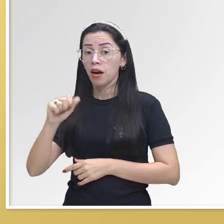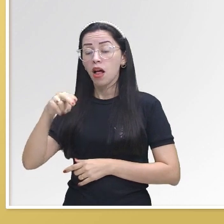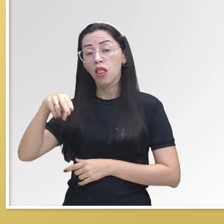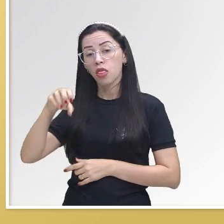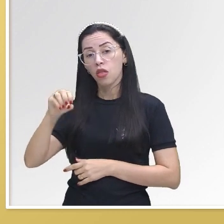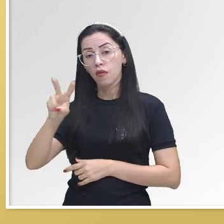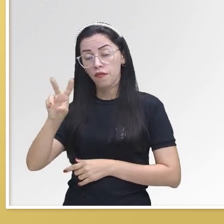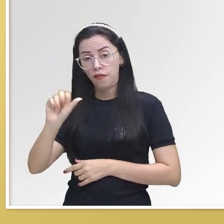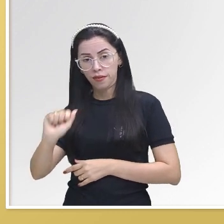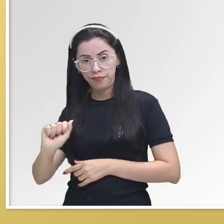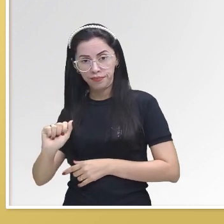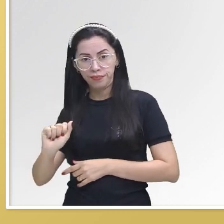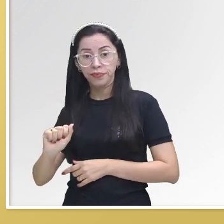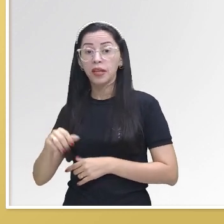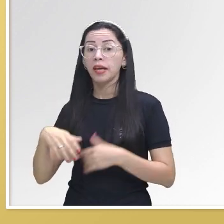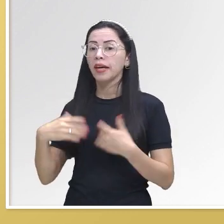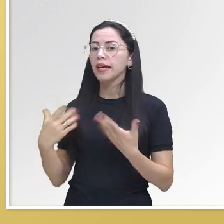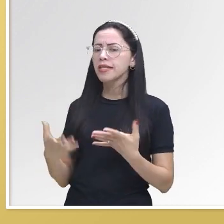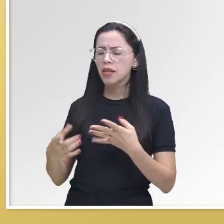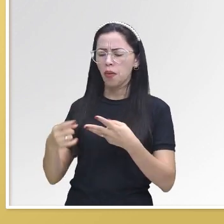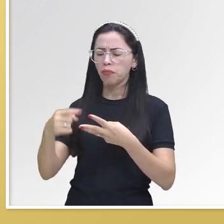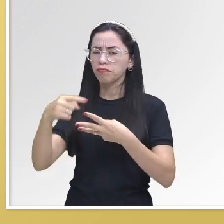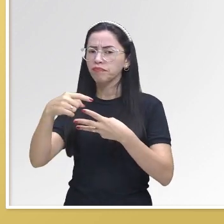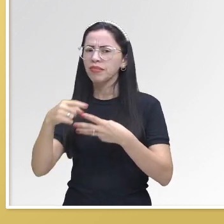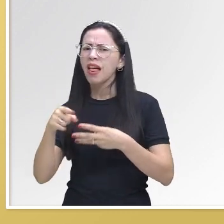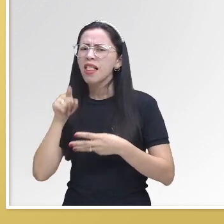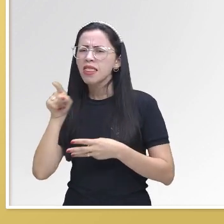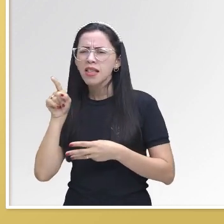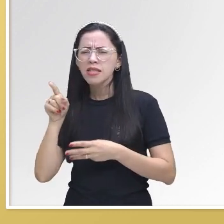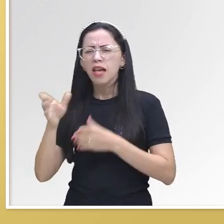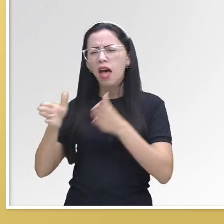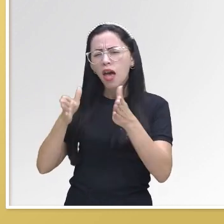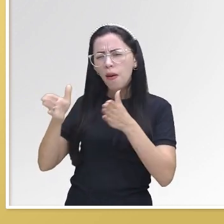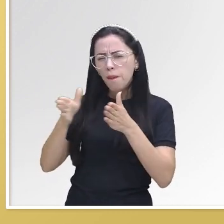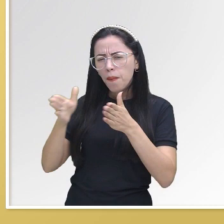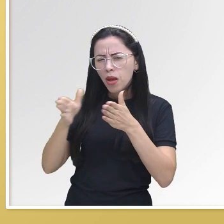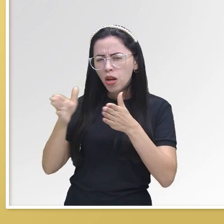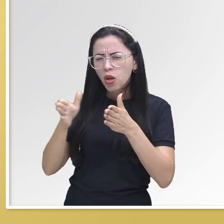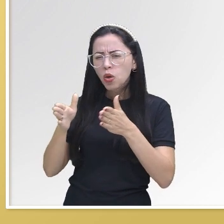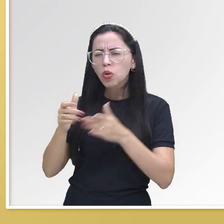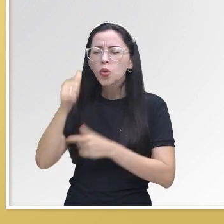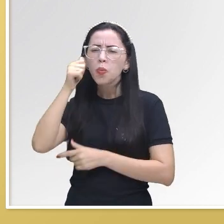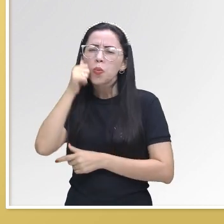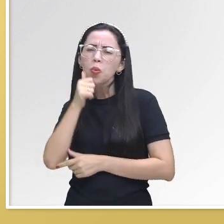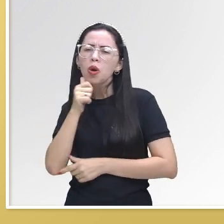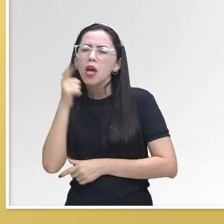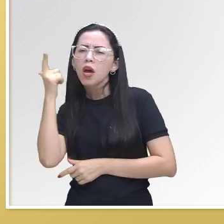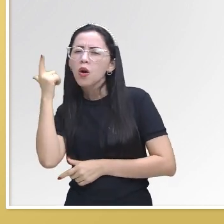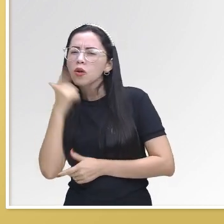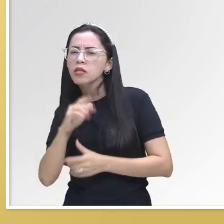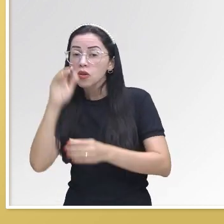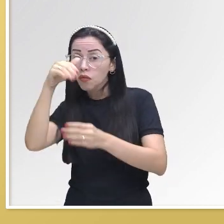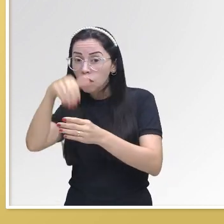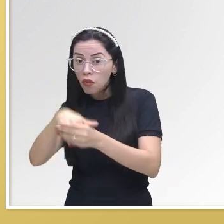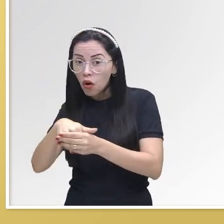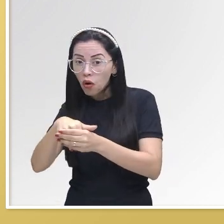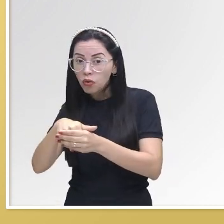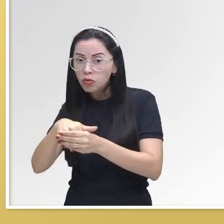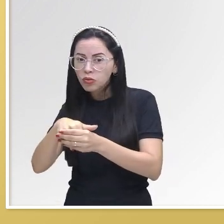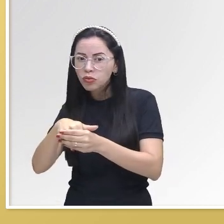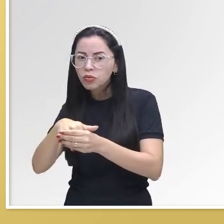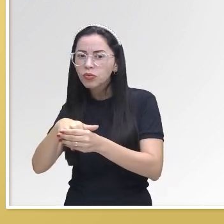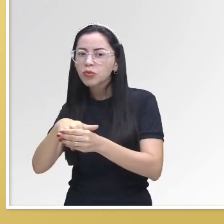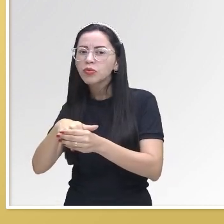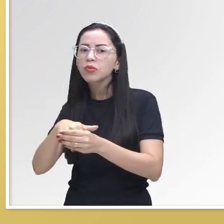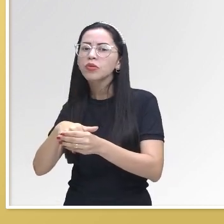É nessa época que as mulheres conseguiram voto? Foi nessa época que nós conseguimos a lei